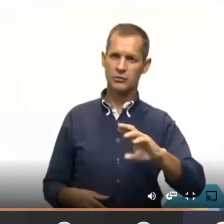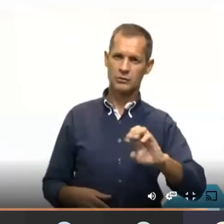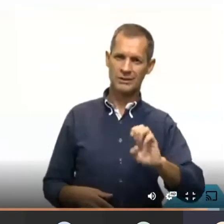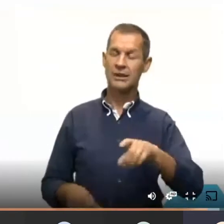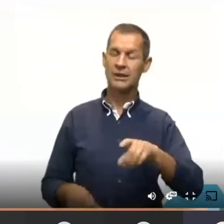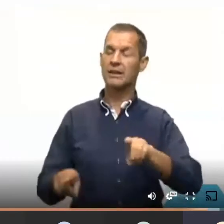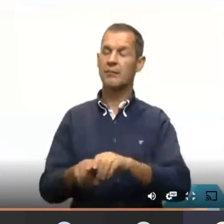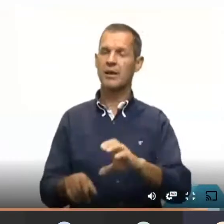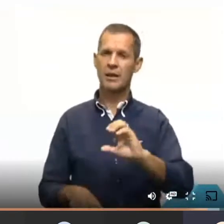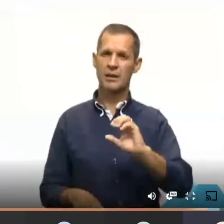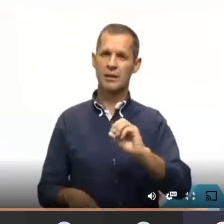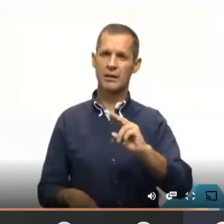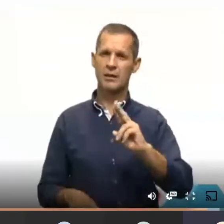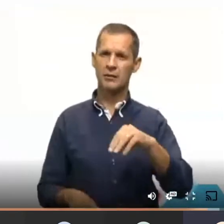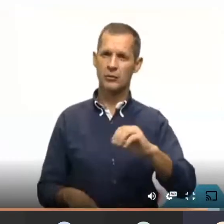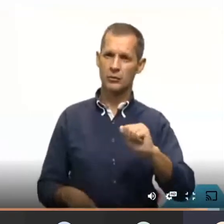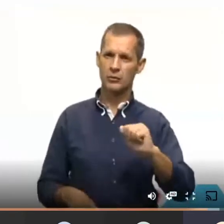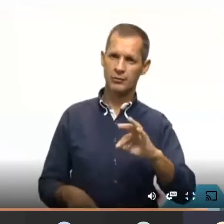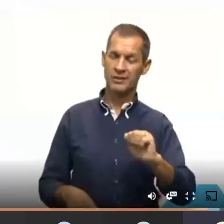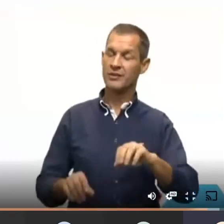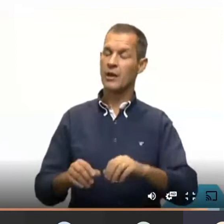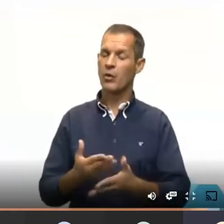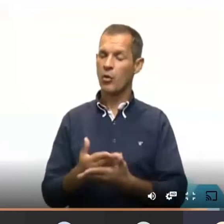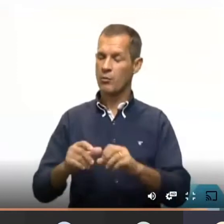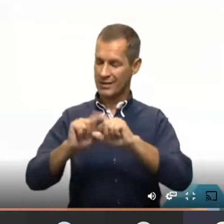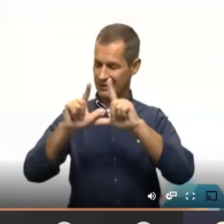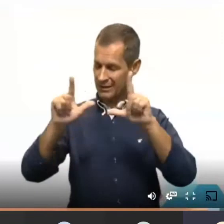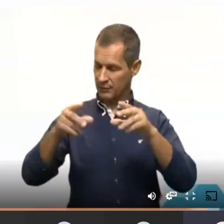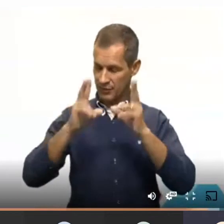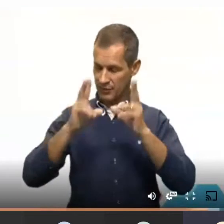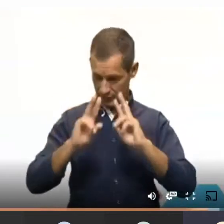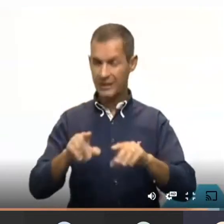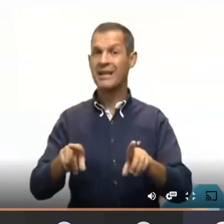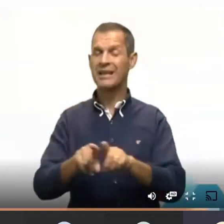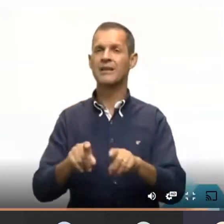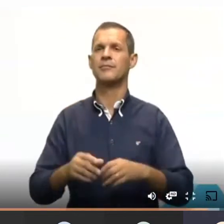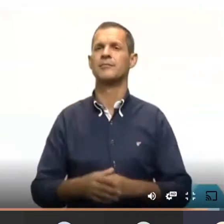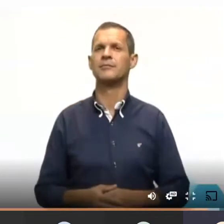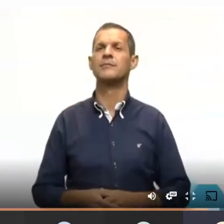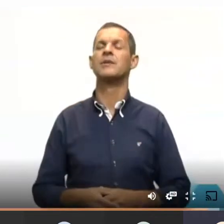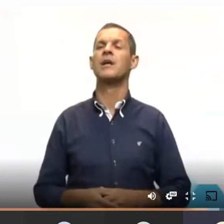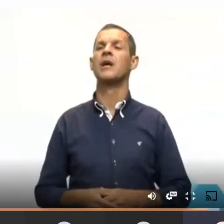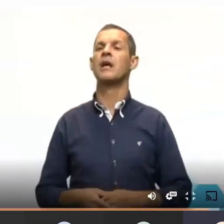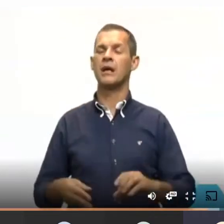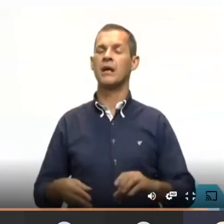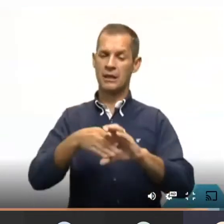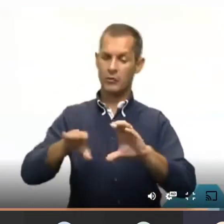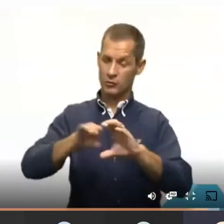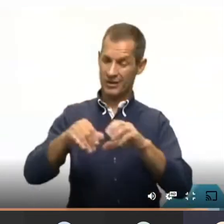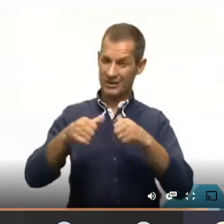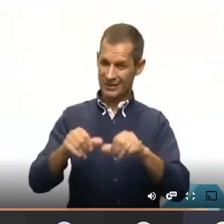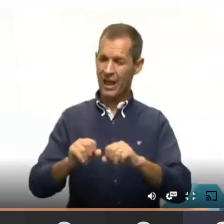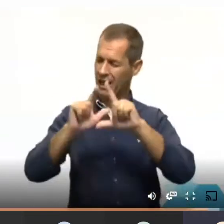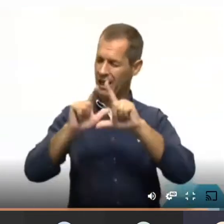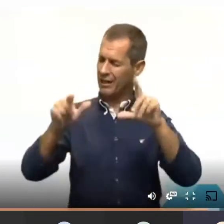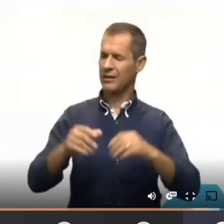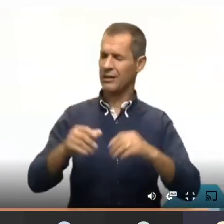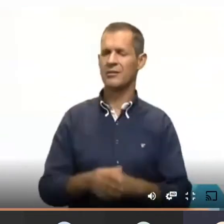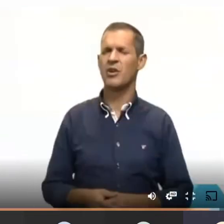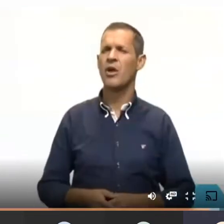que quando a cromatina começa a ficar um pouco mais clara, né? Vocês observam também que o citoplasma ele está bem